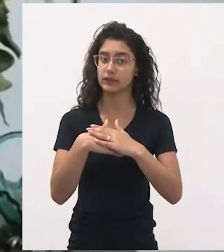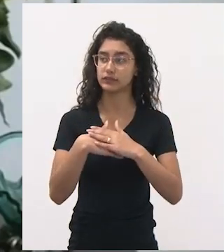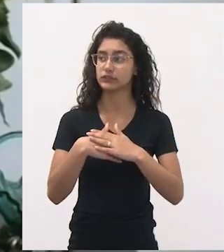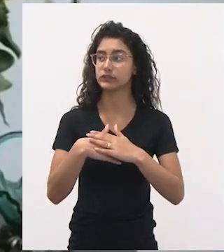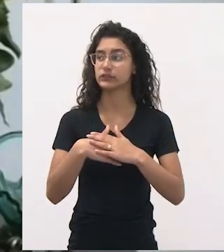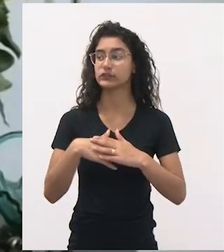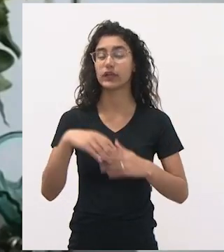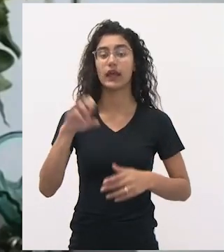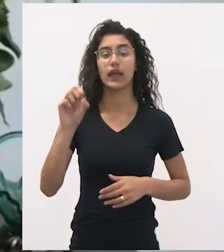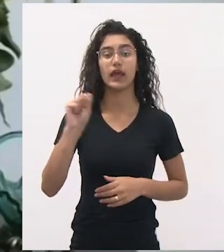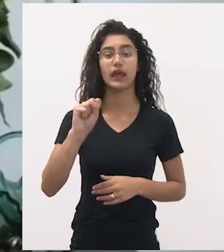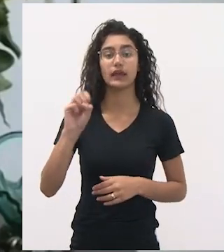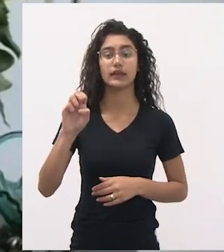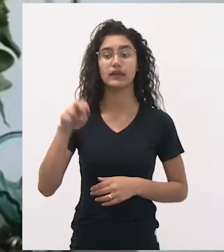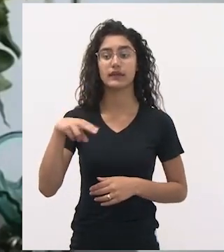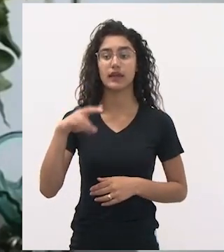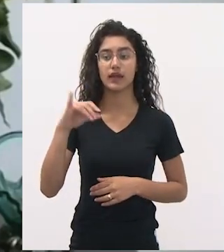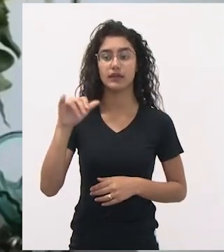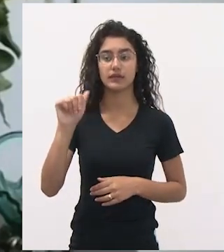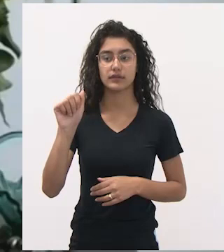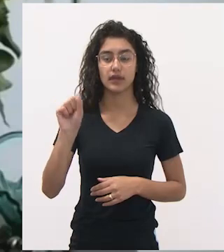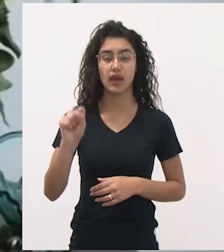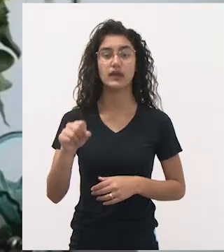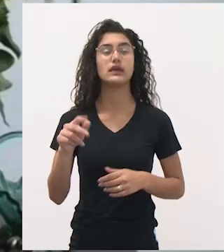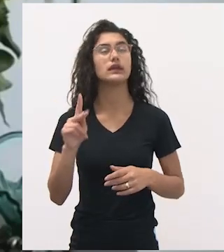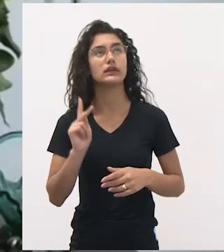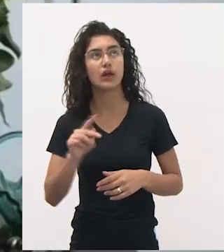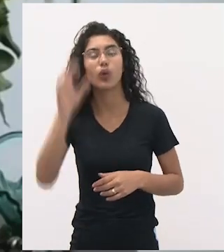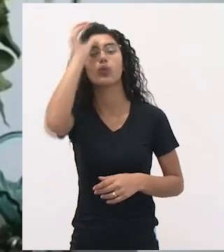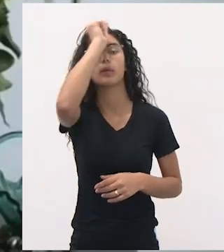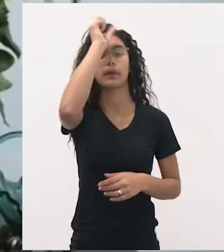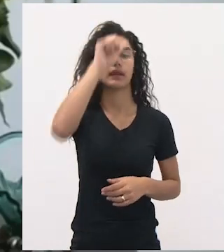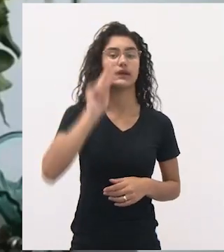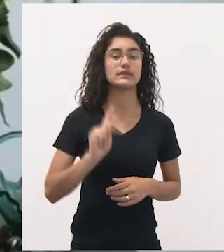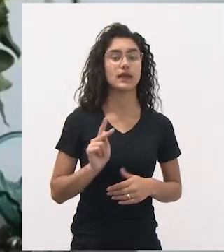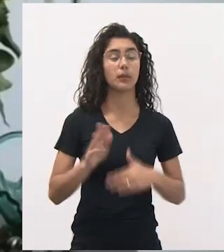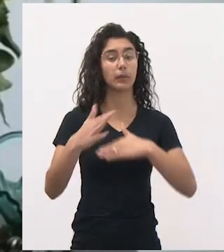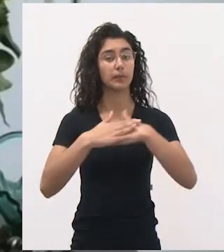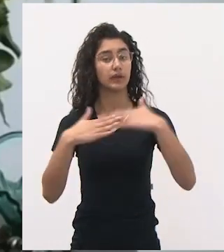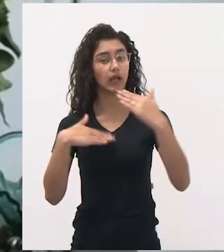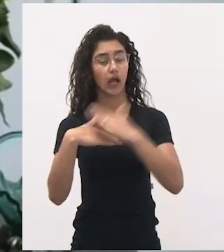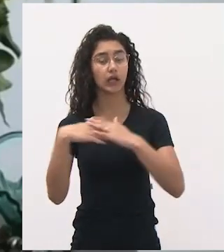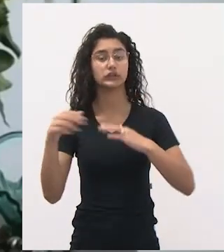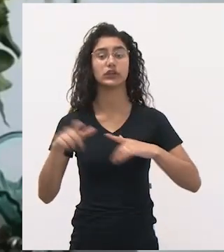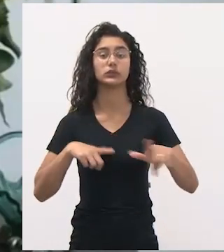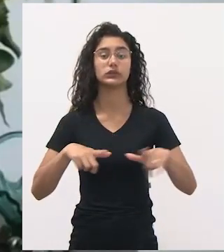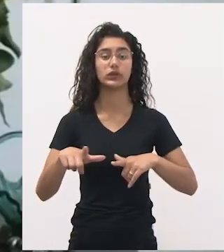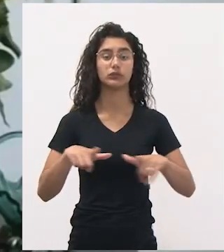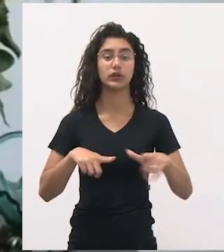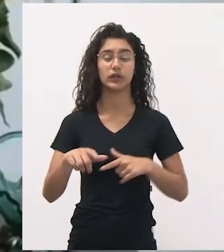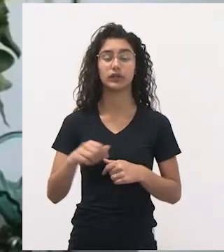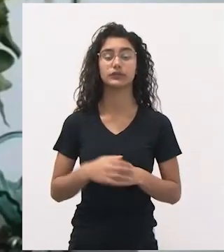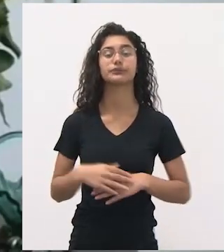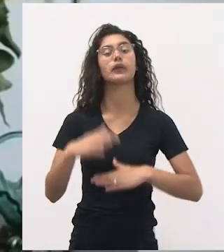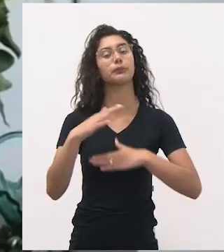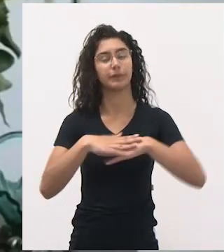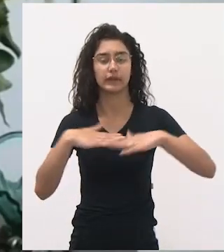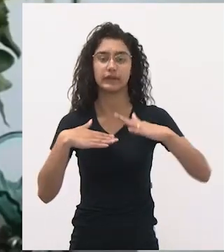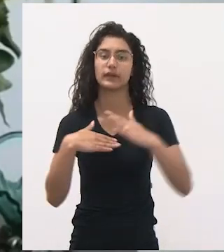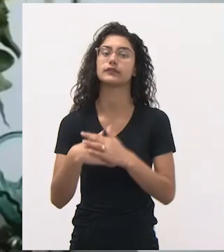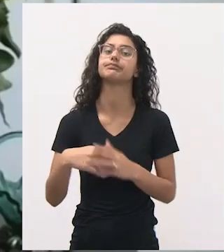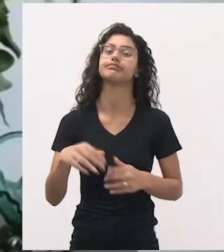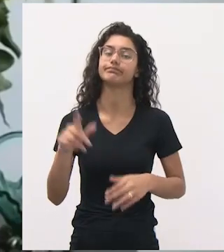nós encaminhamos, que estão ali no Aprender Sempre, que são essas habilidades que nós estamos trabalhando, são aquelas que são trabalhadas nas